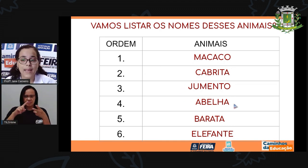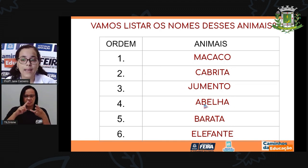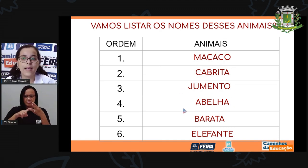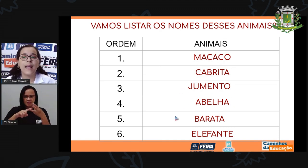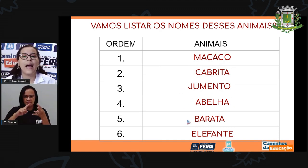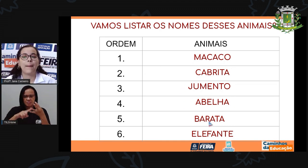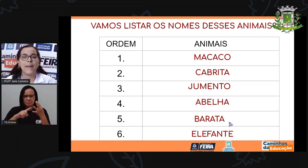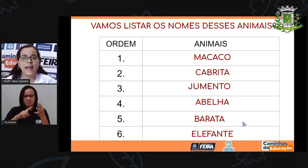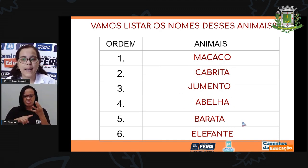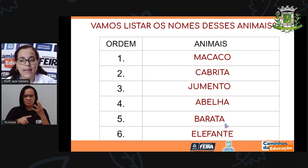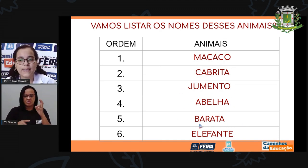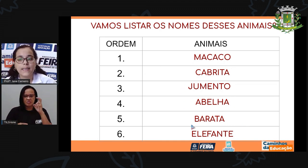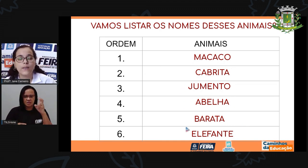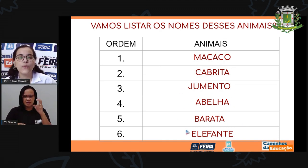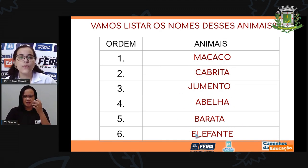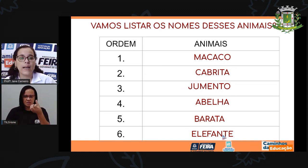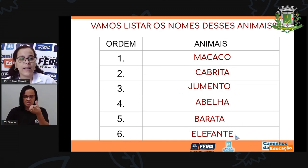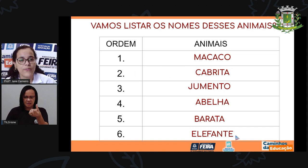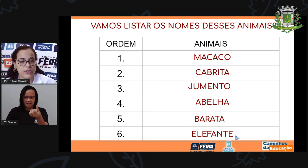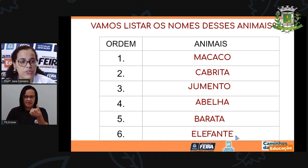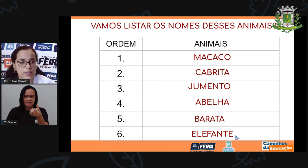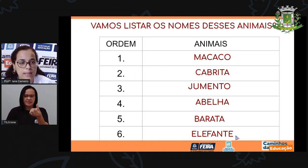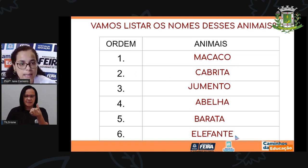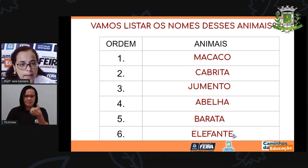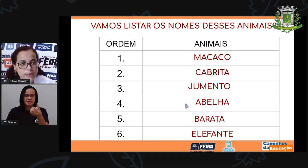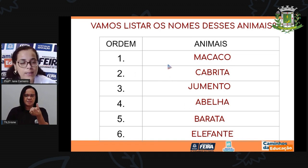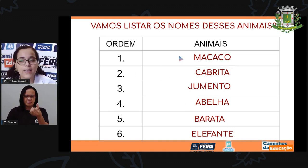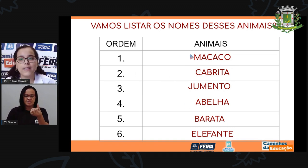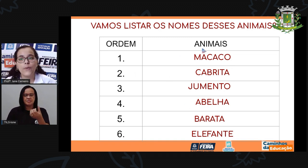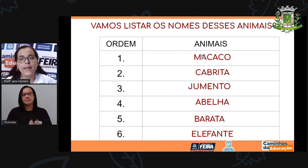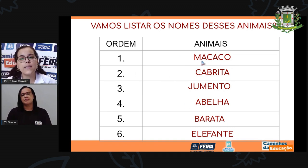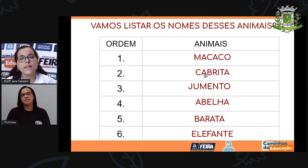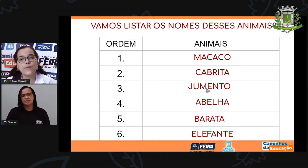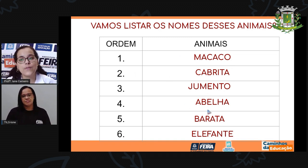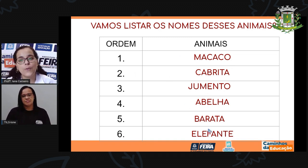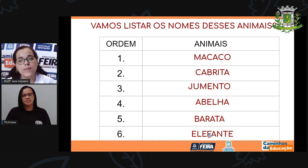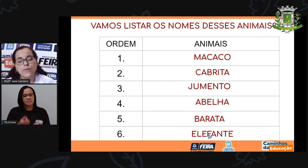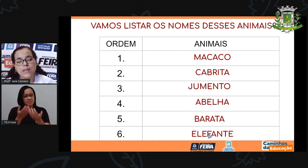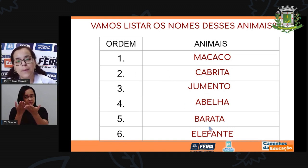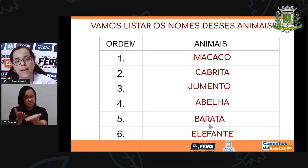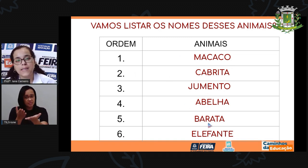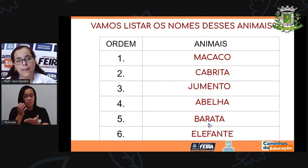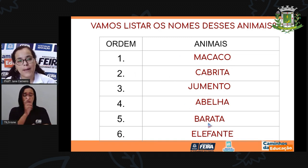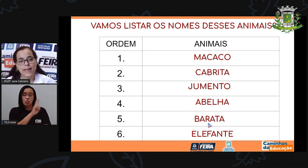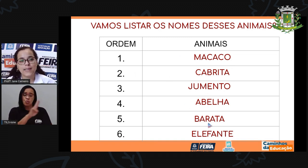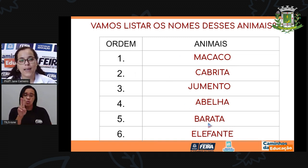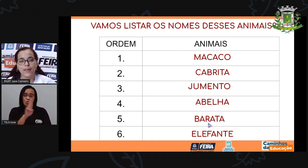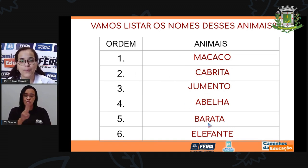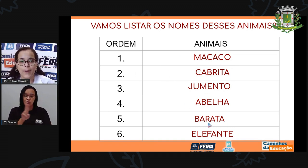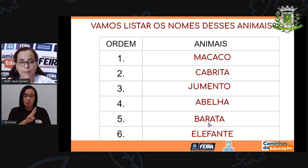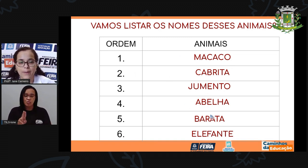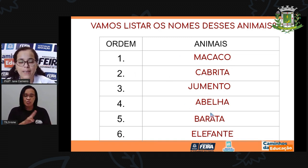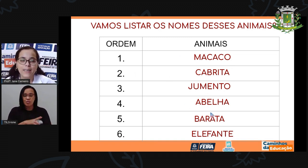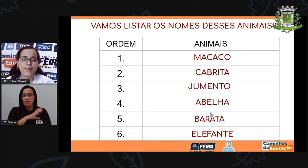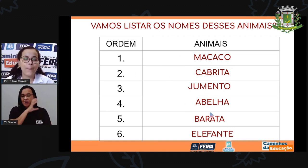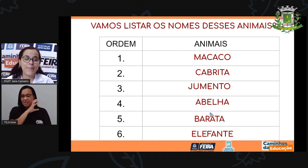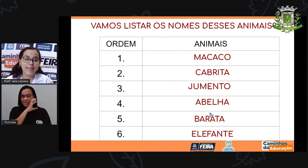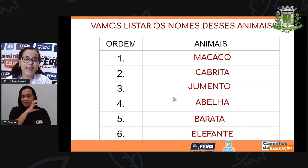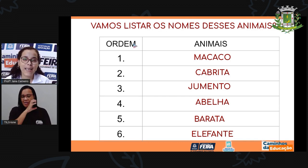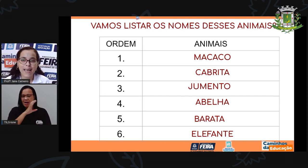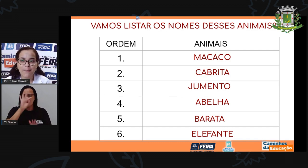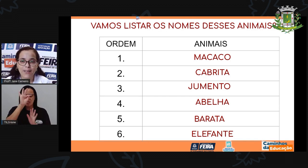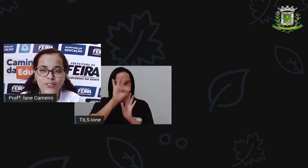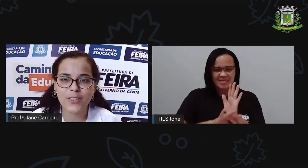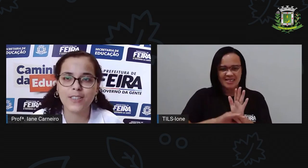abelha, a barata, o elefante. Tá certo? Então, esses são os nomes dos animais que aparecem lá no poema. Então,